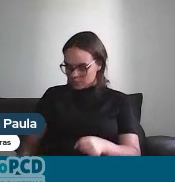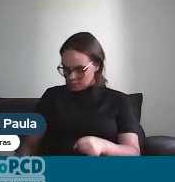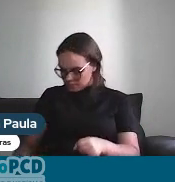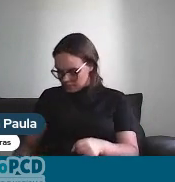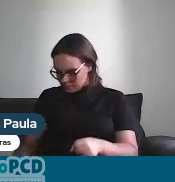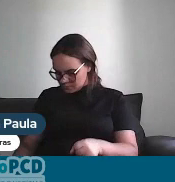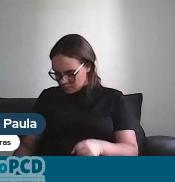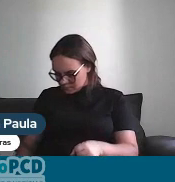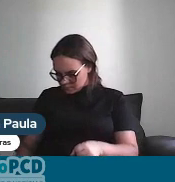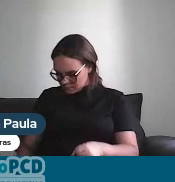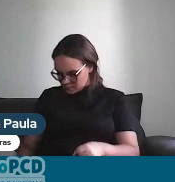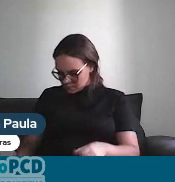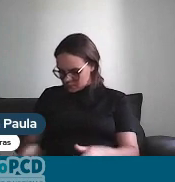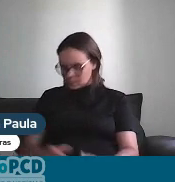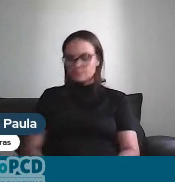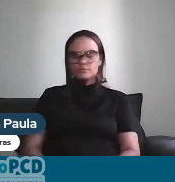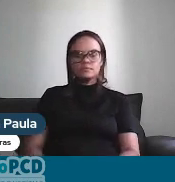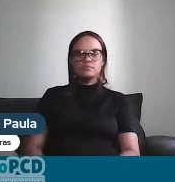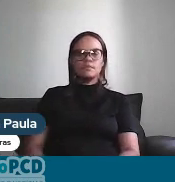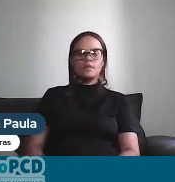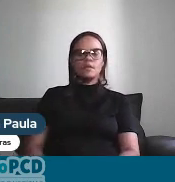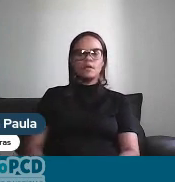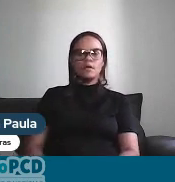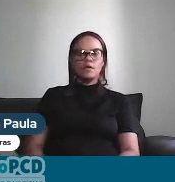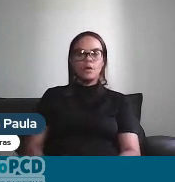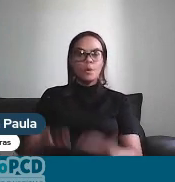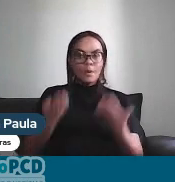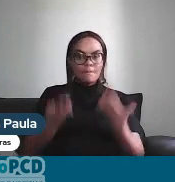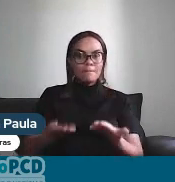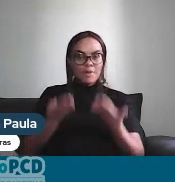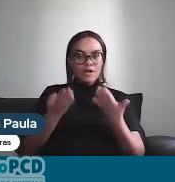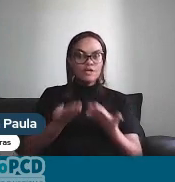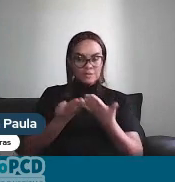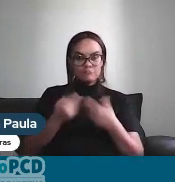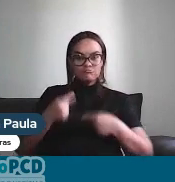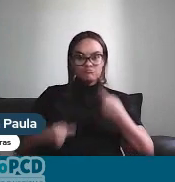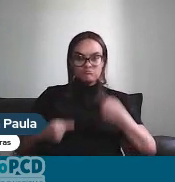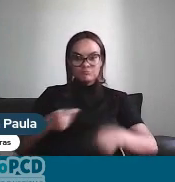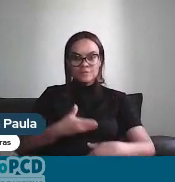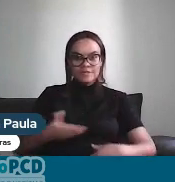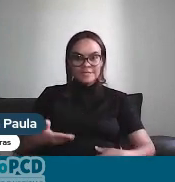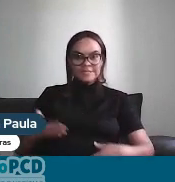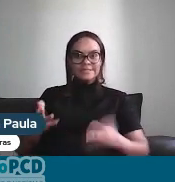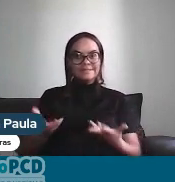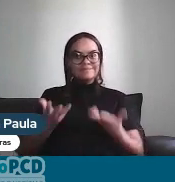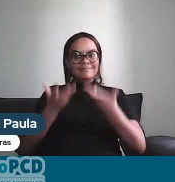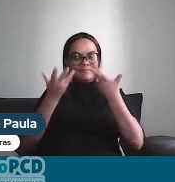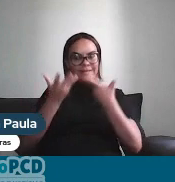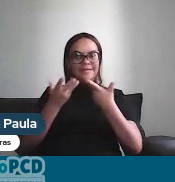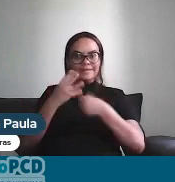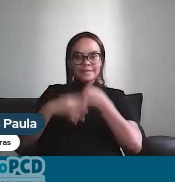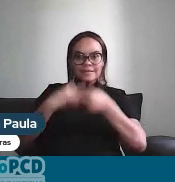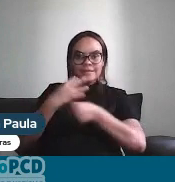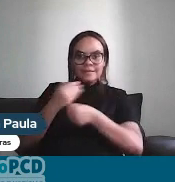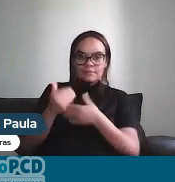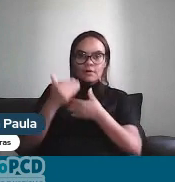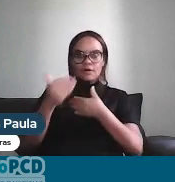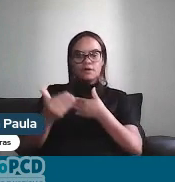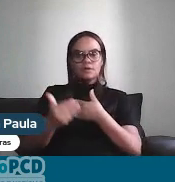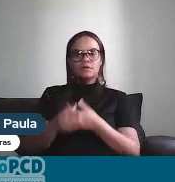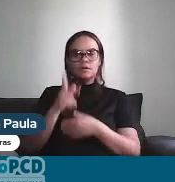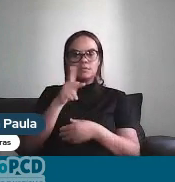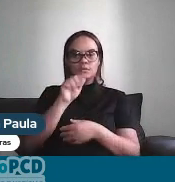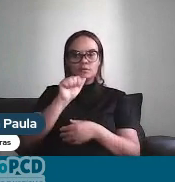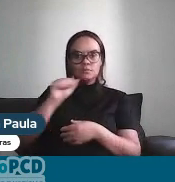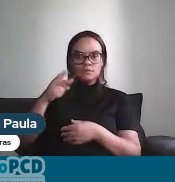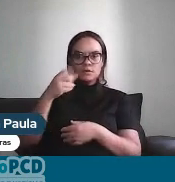para ser a mola impulsionadora das políticas públicas nos 4 anos seguintes. Então, esse é o PPA